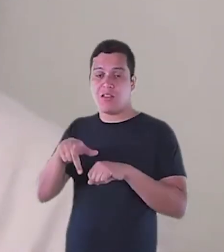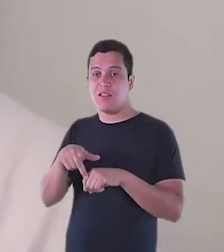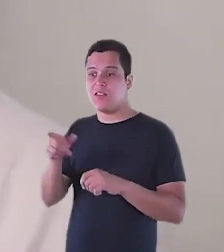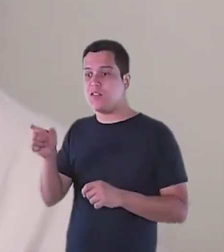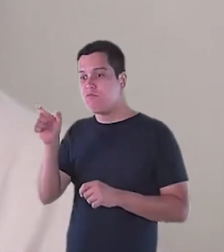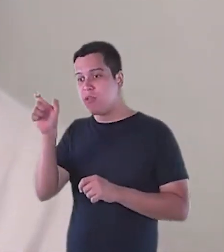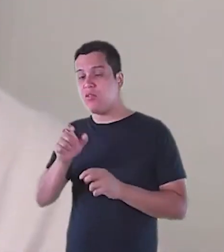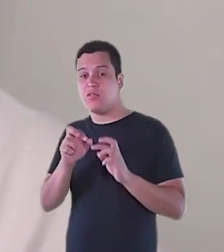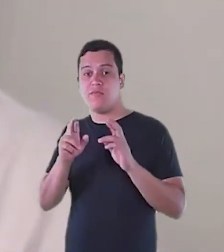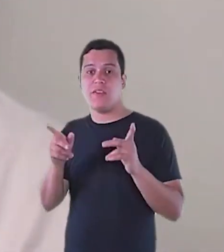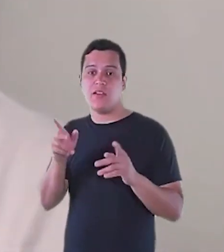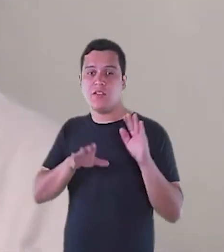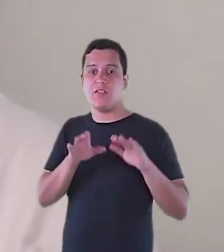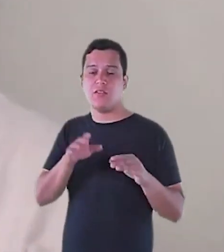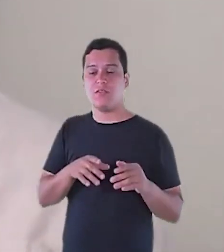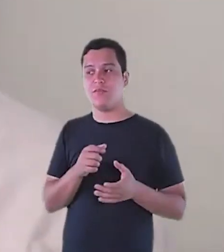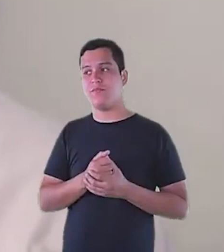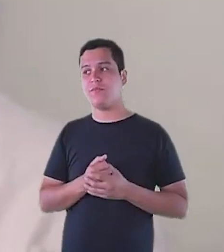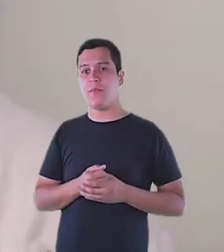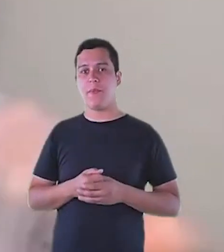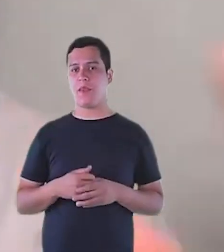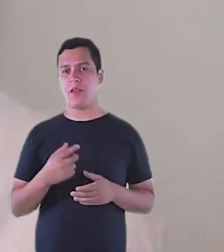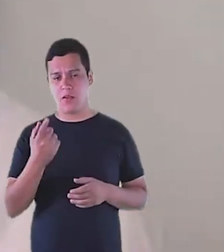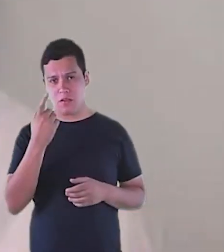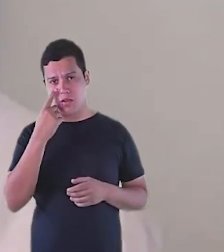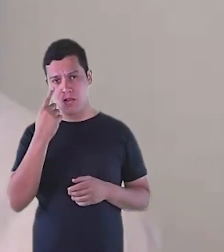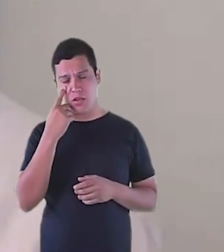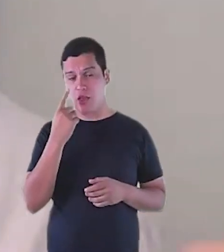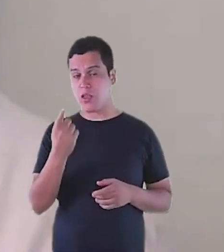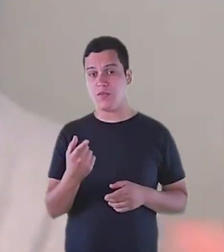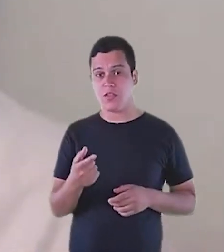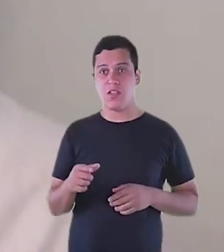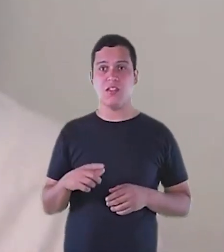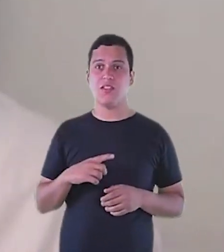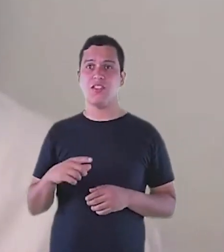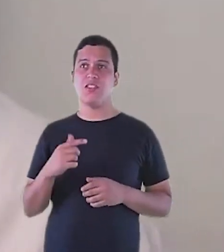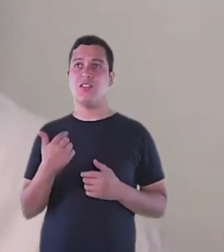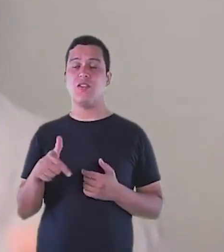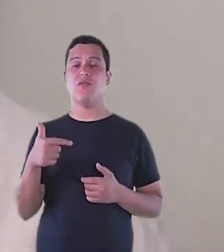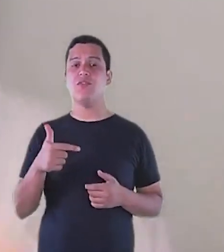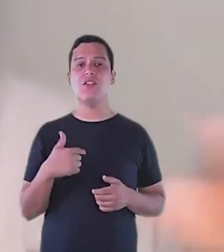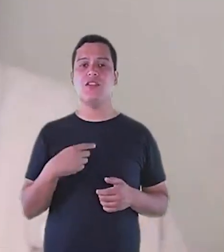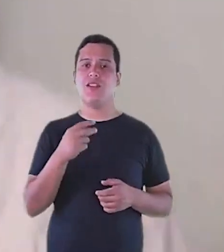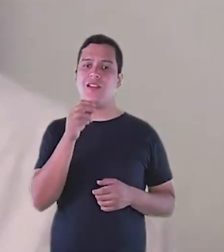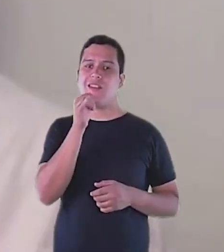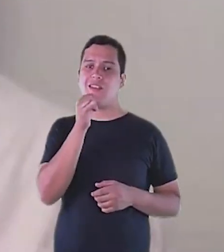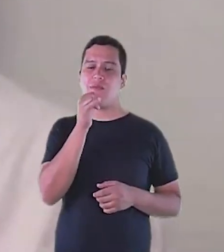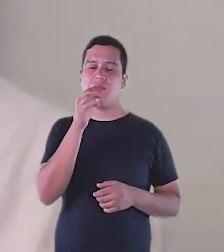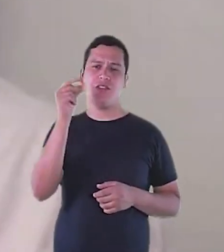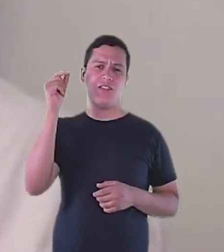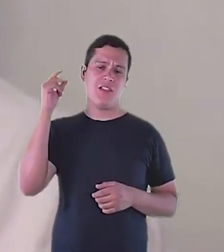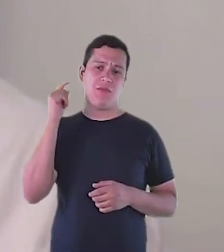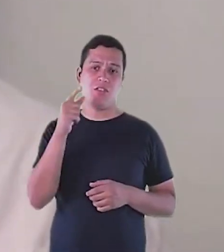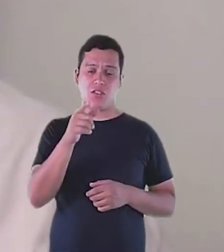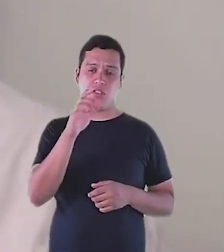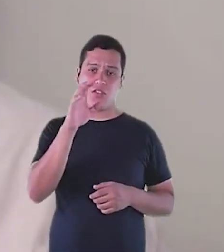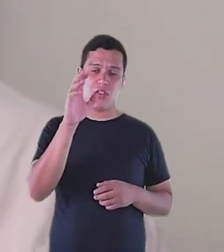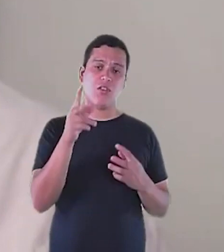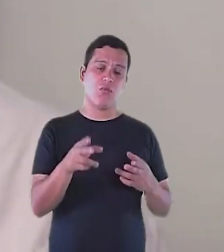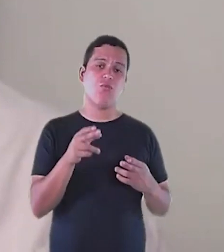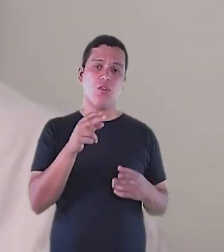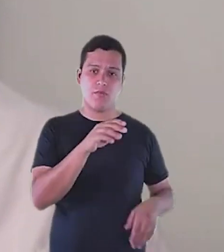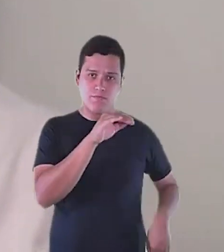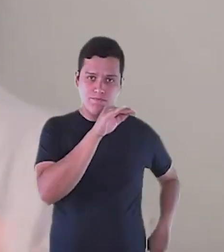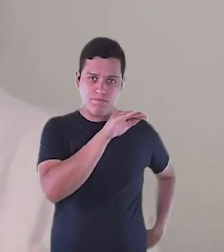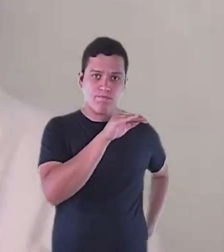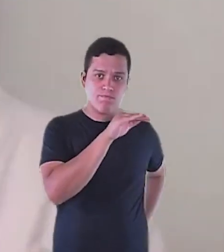pelos mouros no mesmo Mediterrâneo. Então não havia essa distinção. No Egito também não, embora houvesse, claro, escravos